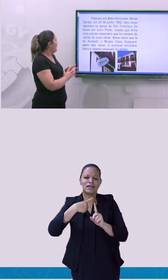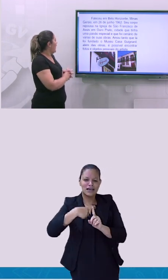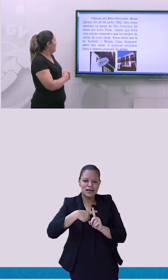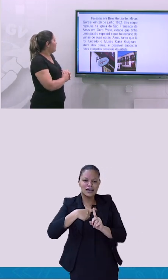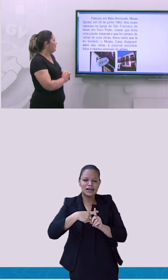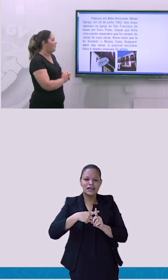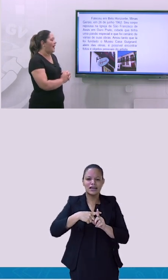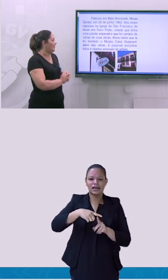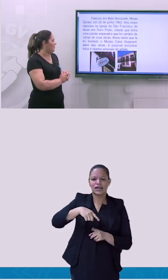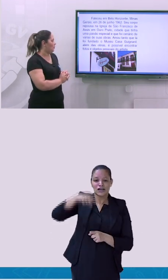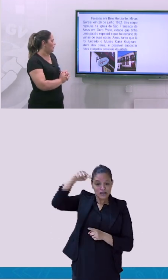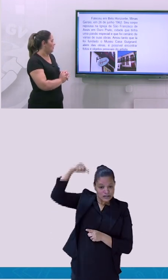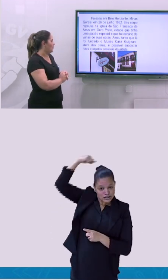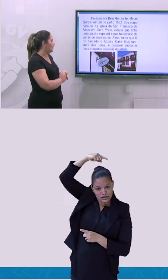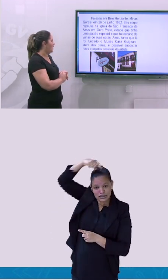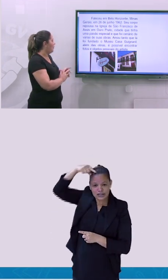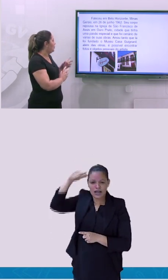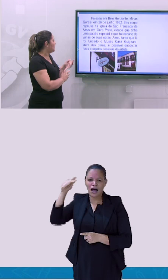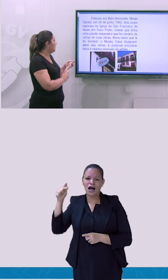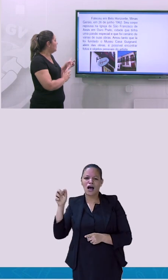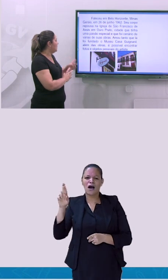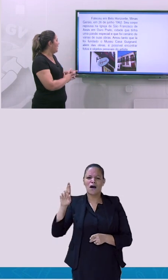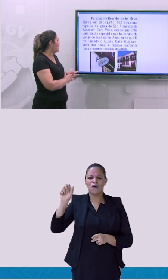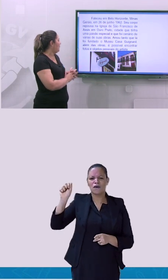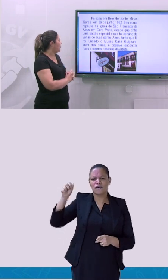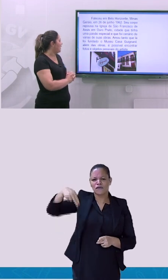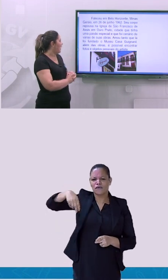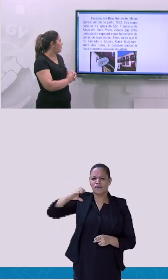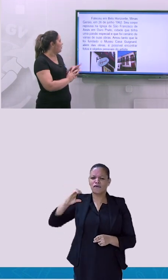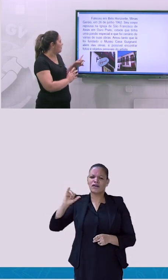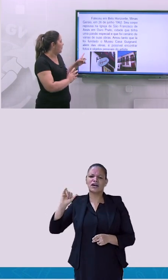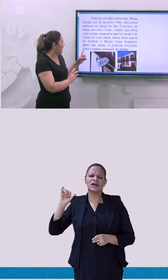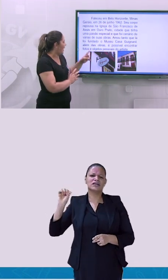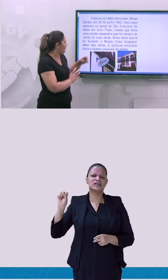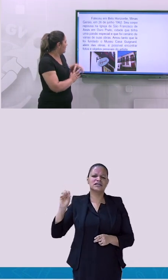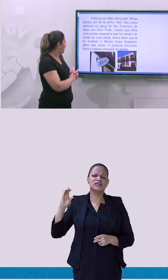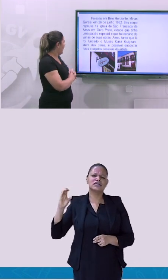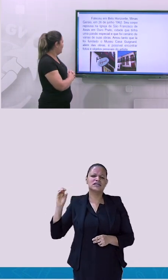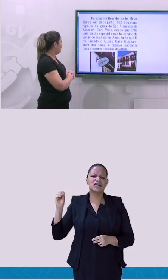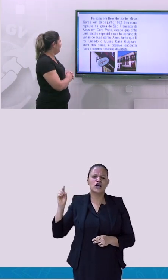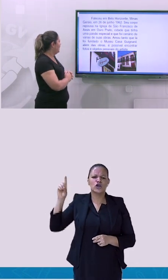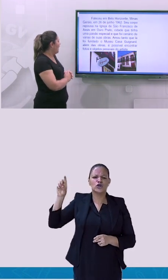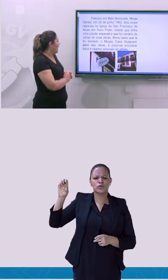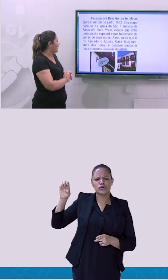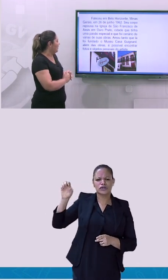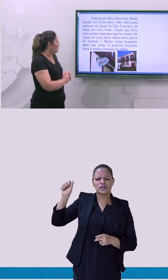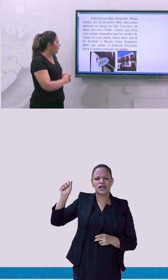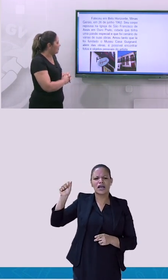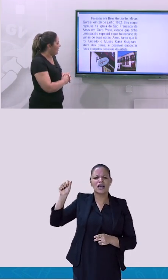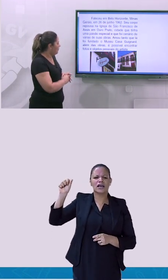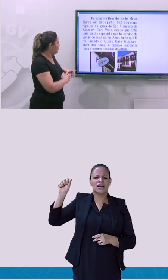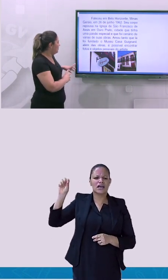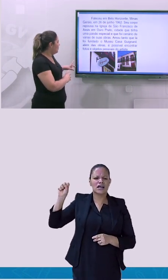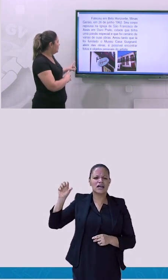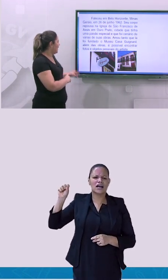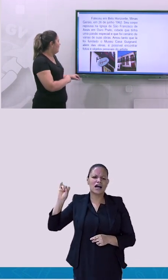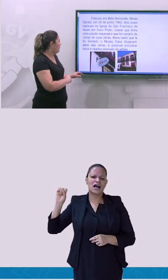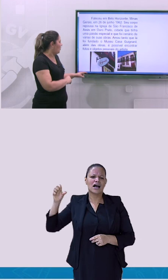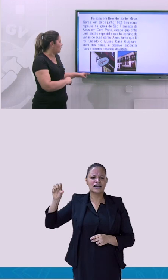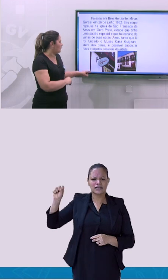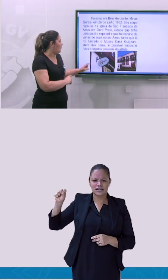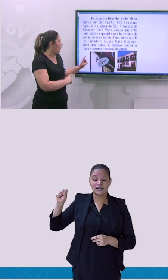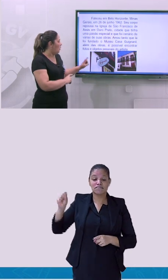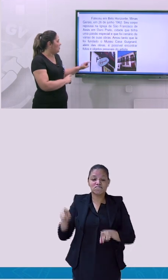foi o cenário de várias de suas obras. Amou tanto que lá foi fundado o Museu Casa Guignard. Além das obras, é possível